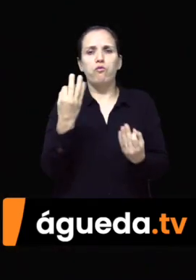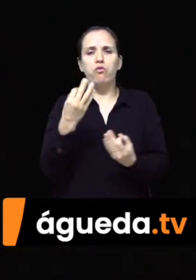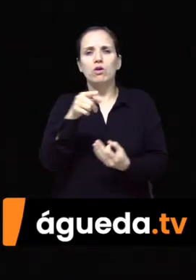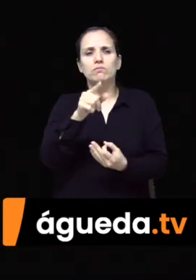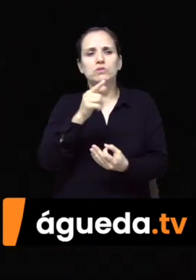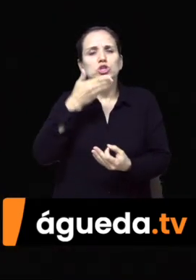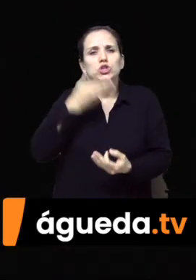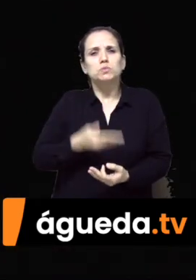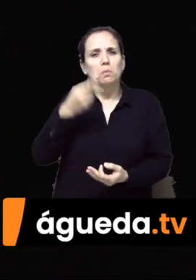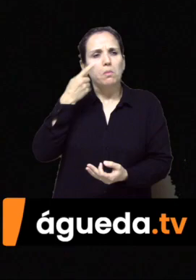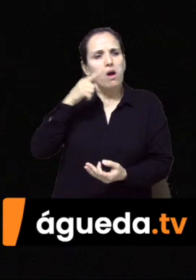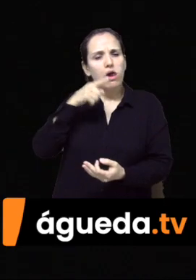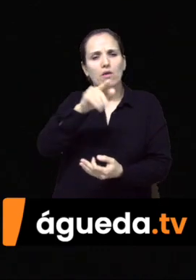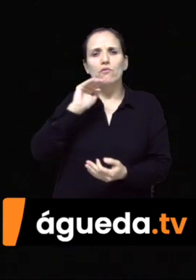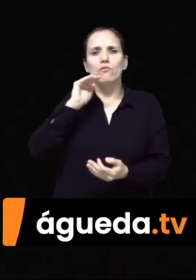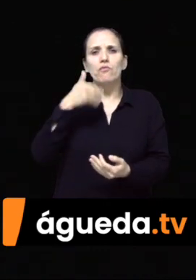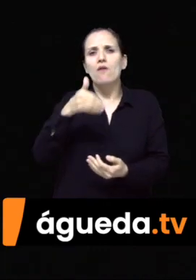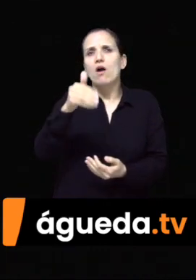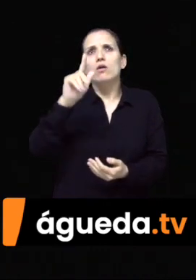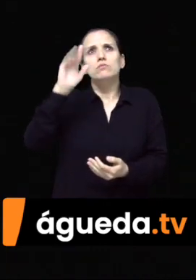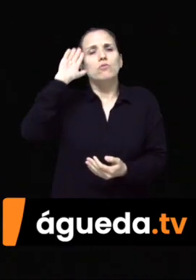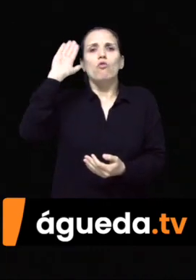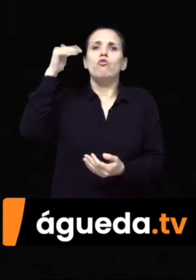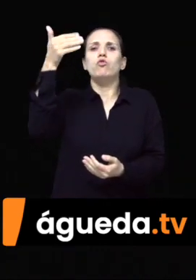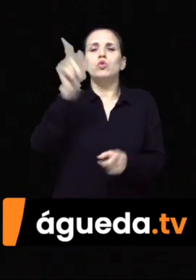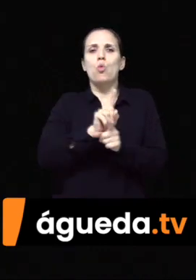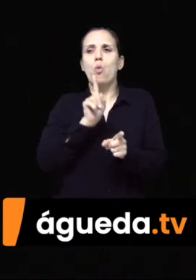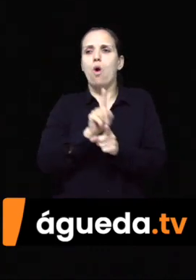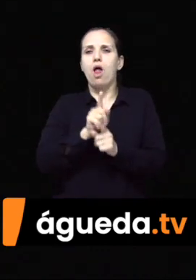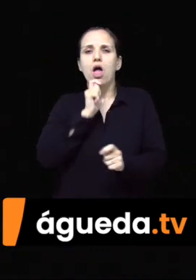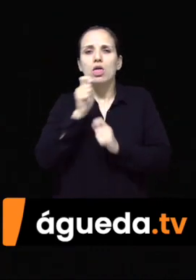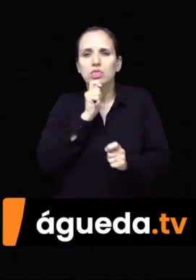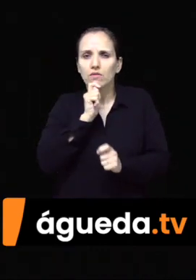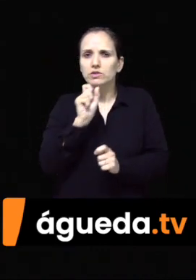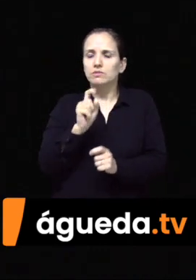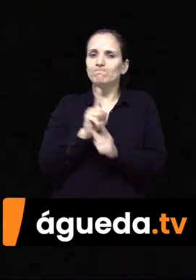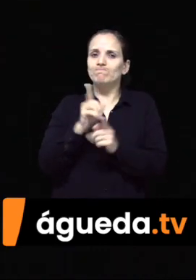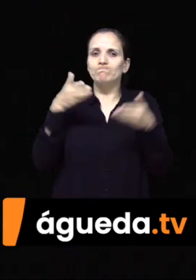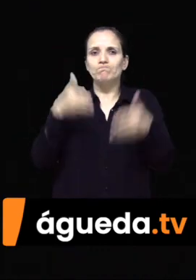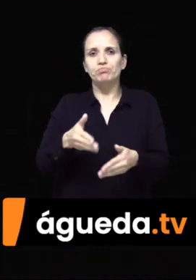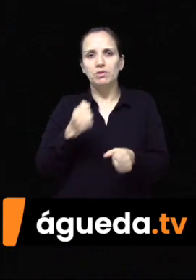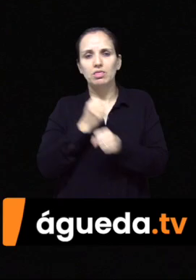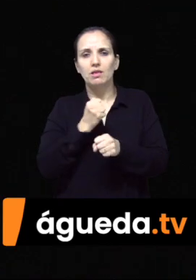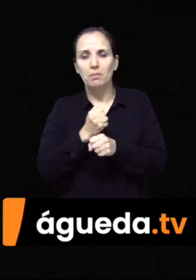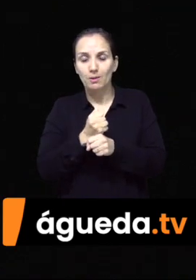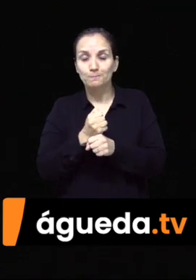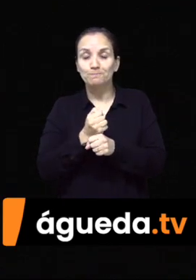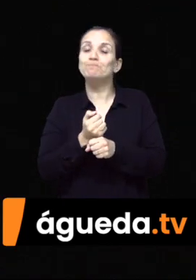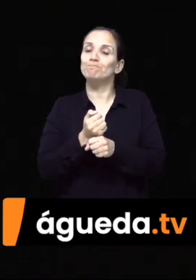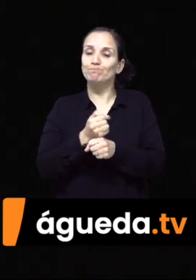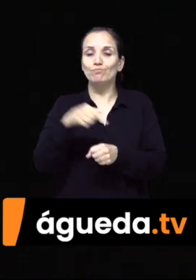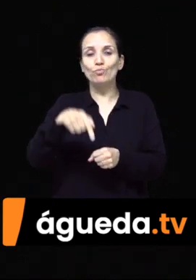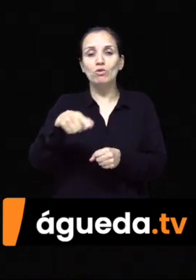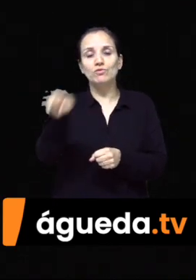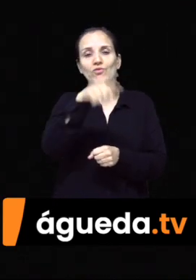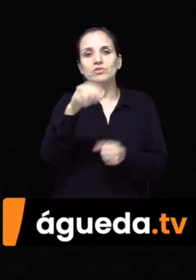estiveram, foram capazes de estar à frente de uma plateia, ou à frente de um júri, colocaram-se numa posição muito difícil. É muito